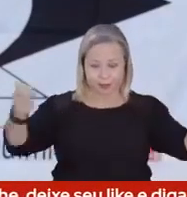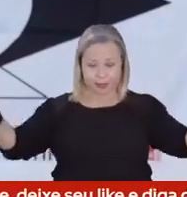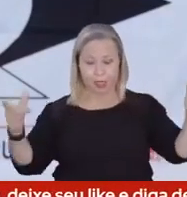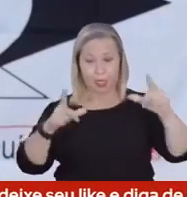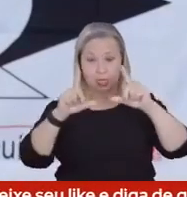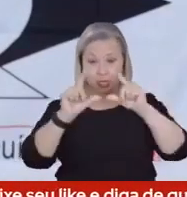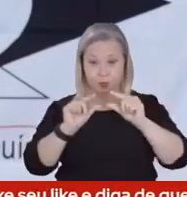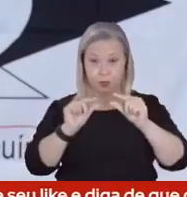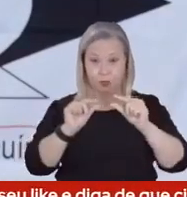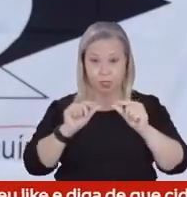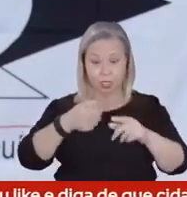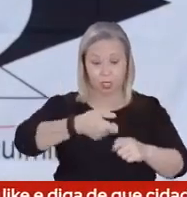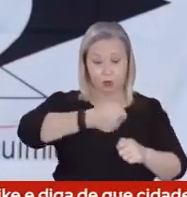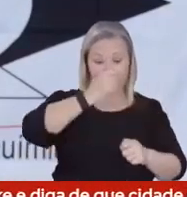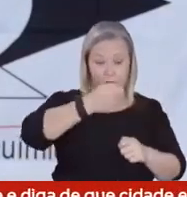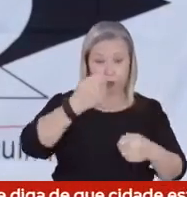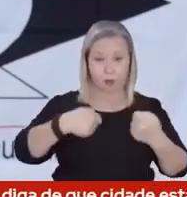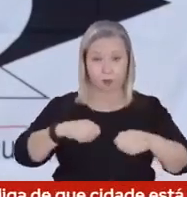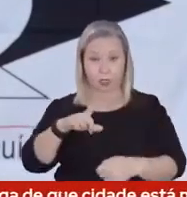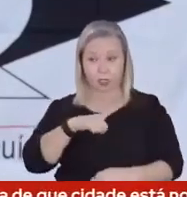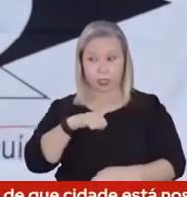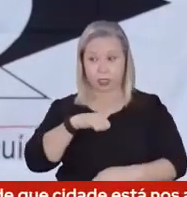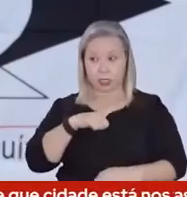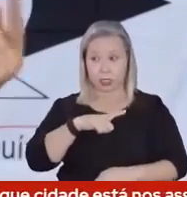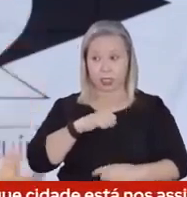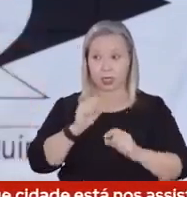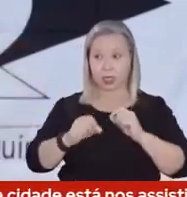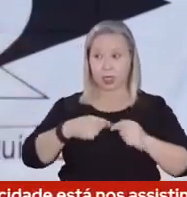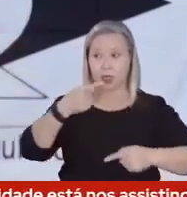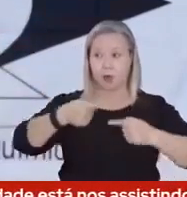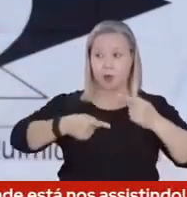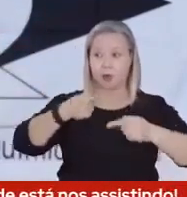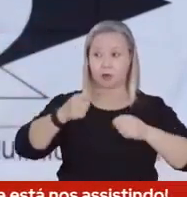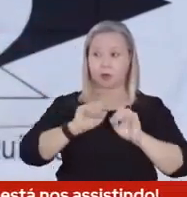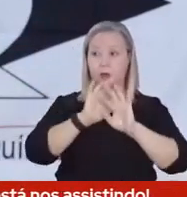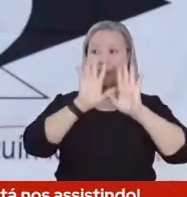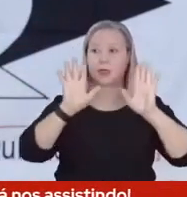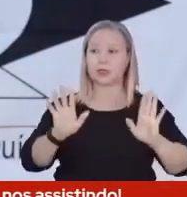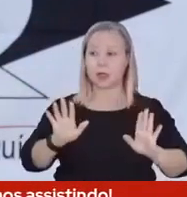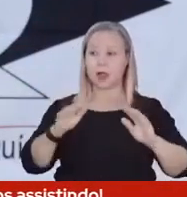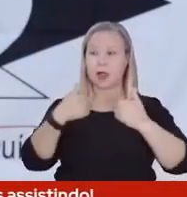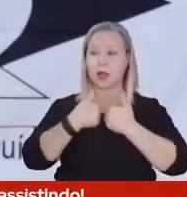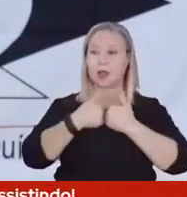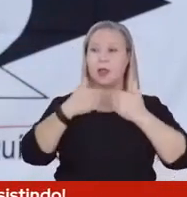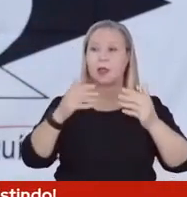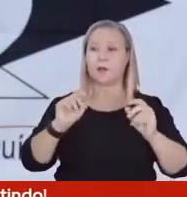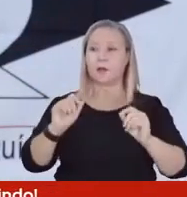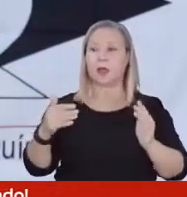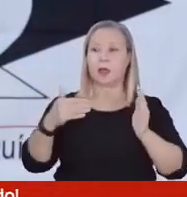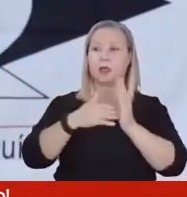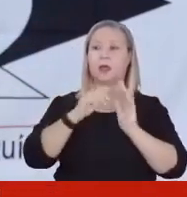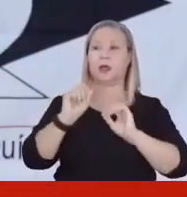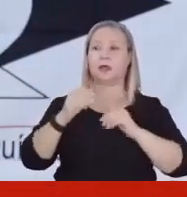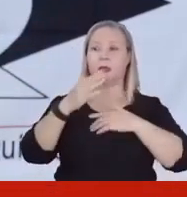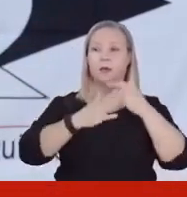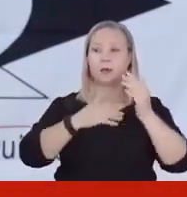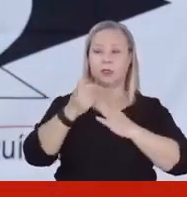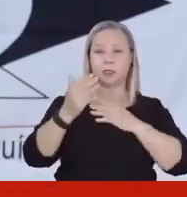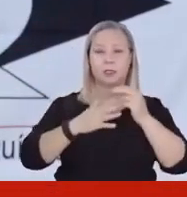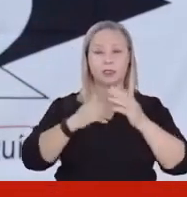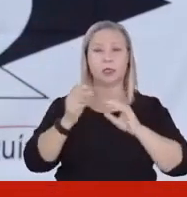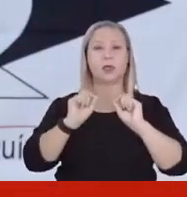uma discussão mais clara e aberta até com esses acionistas para dizer